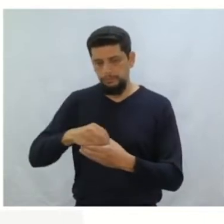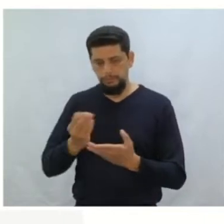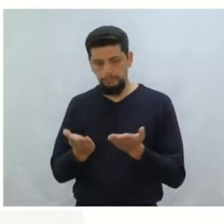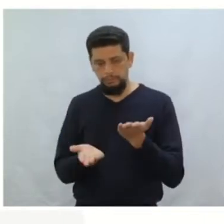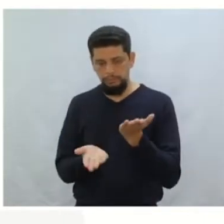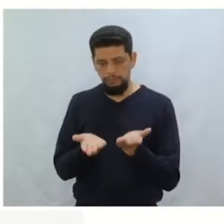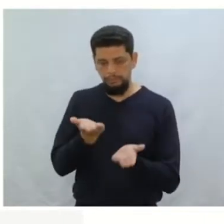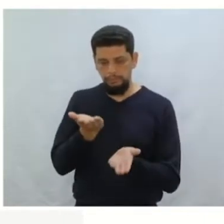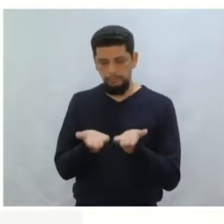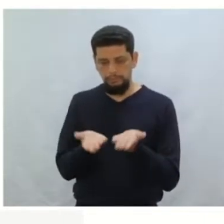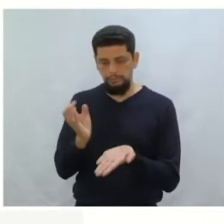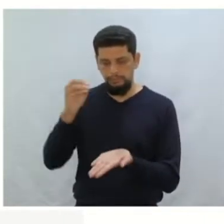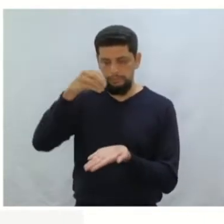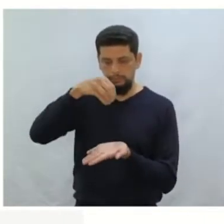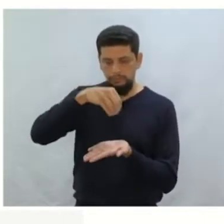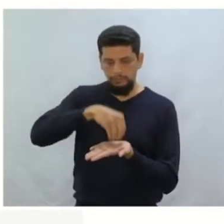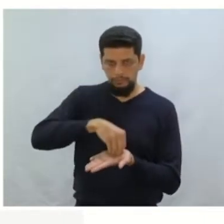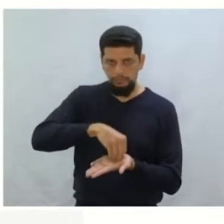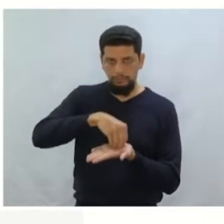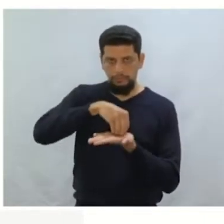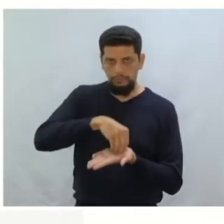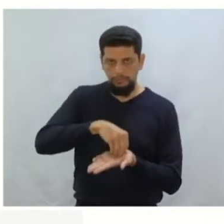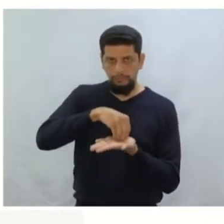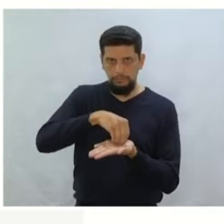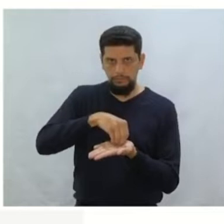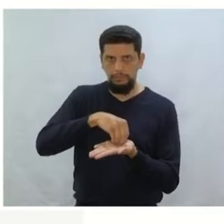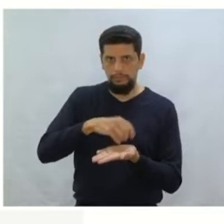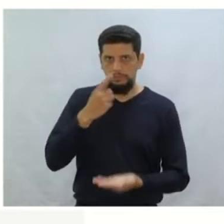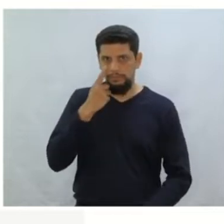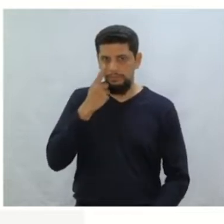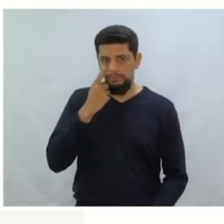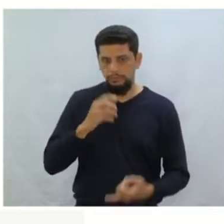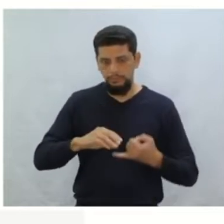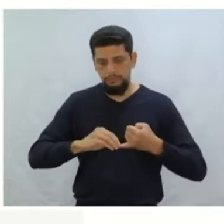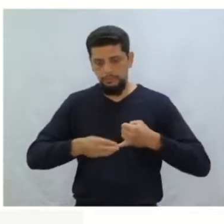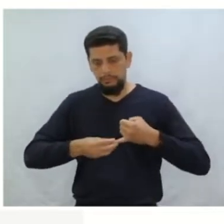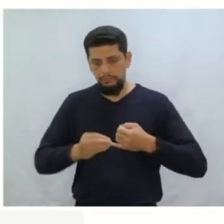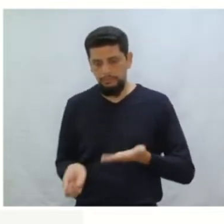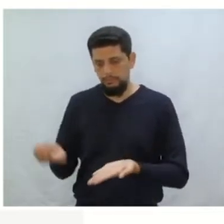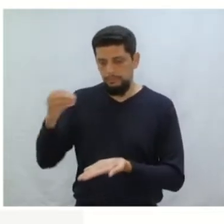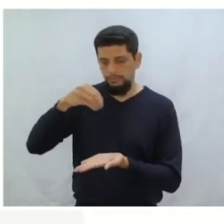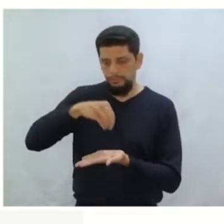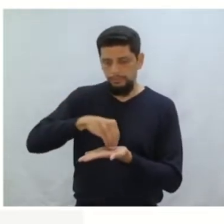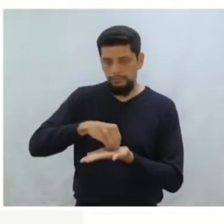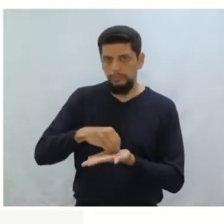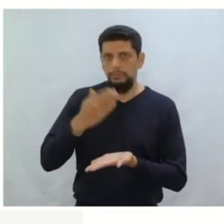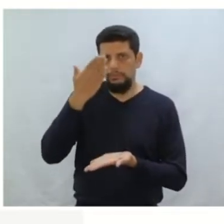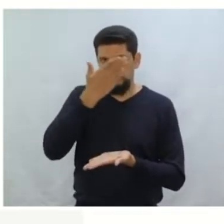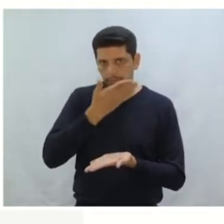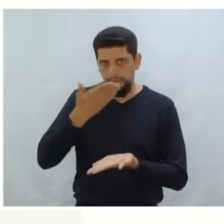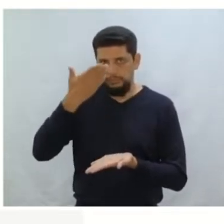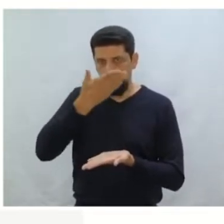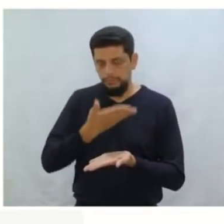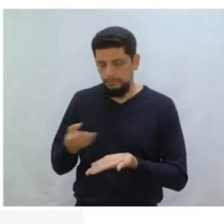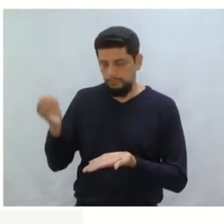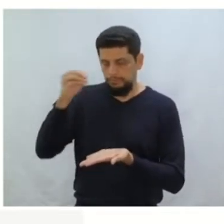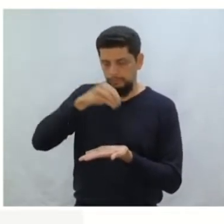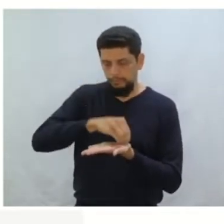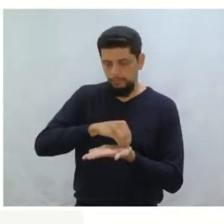lá na balança para pesar. Então, olha só, acompanhe. O feijão foi para a balança e o